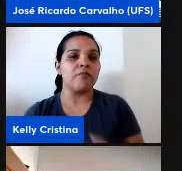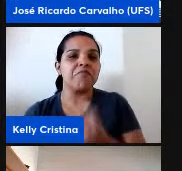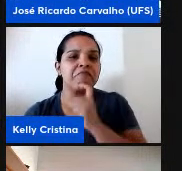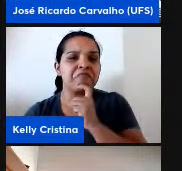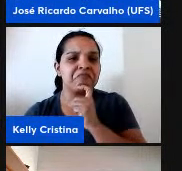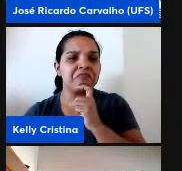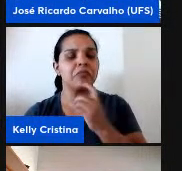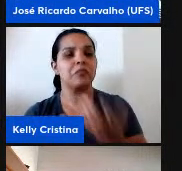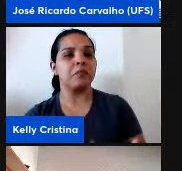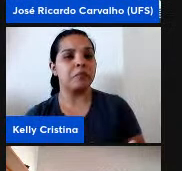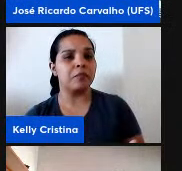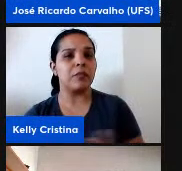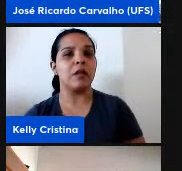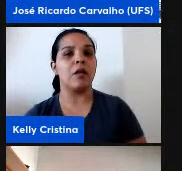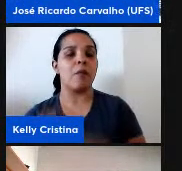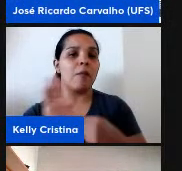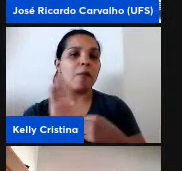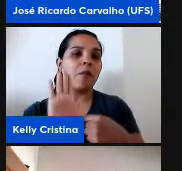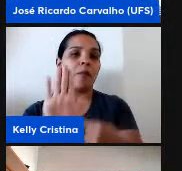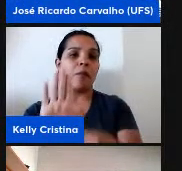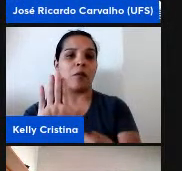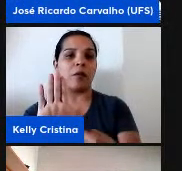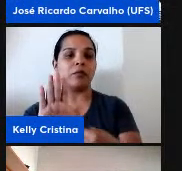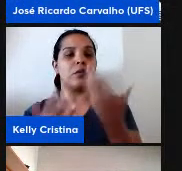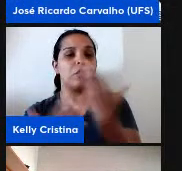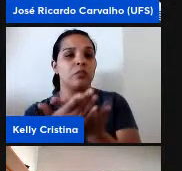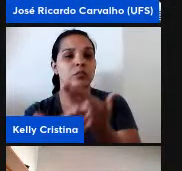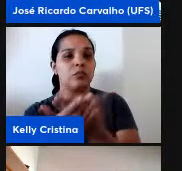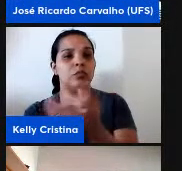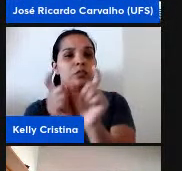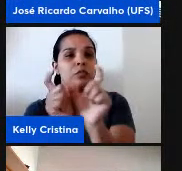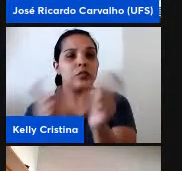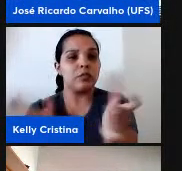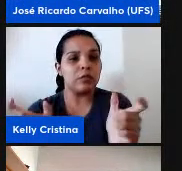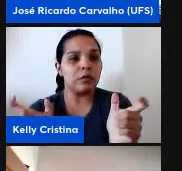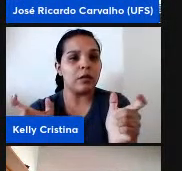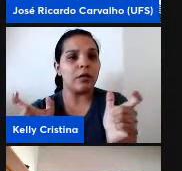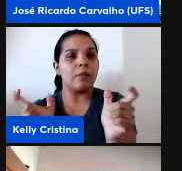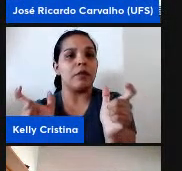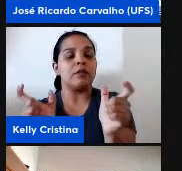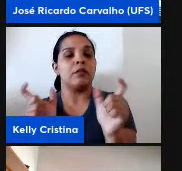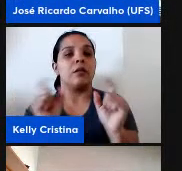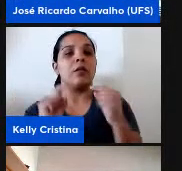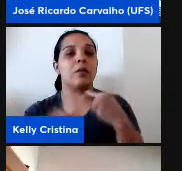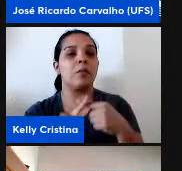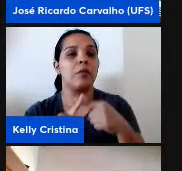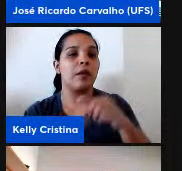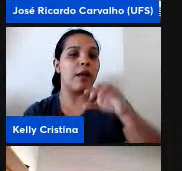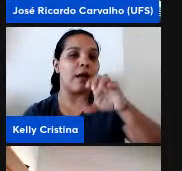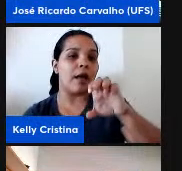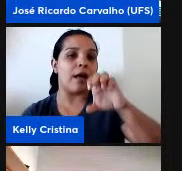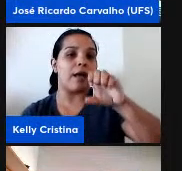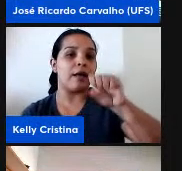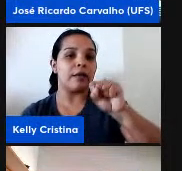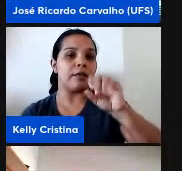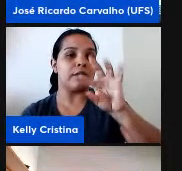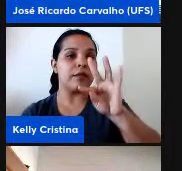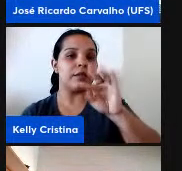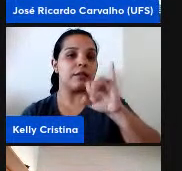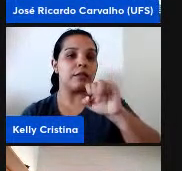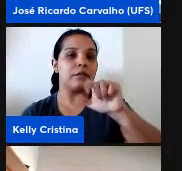daí ele trazer para o estudo da gramática a estilística, né? Porque a estilística é a expressão da